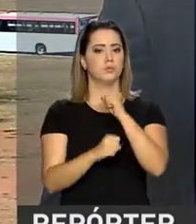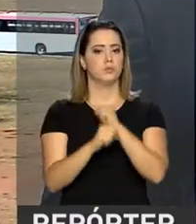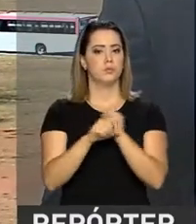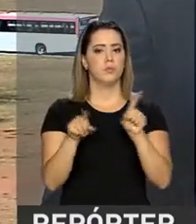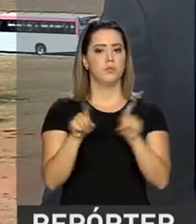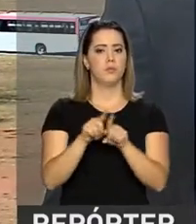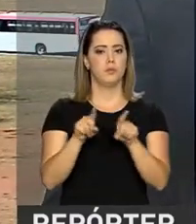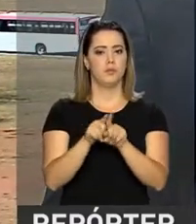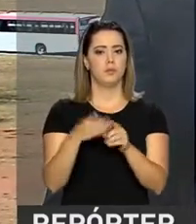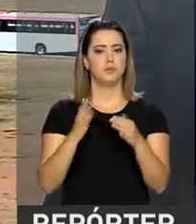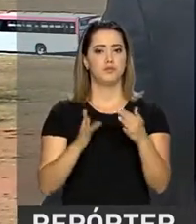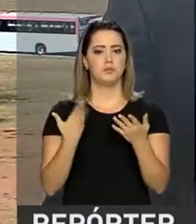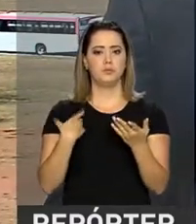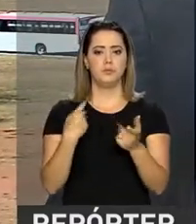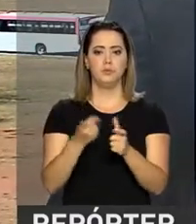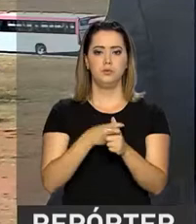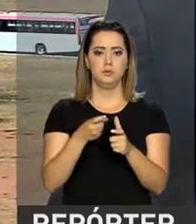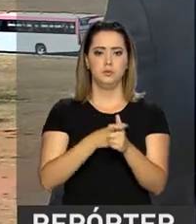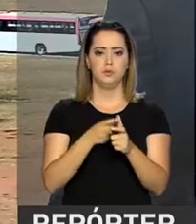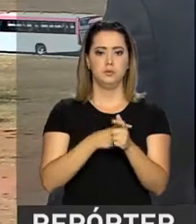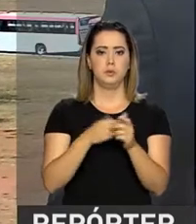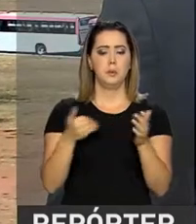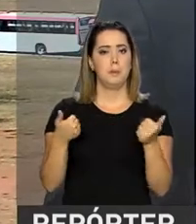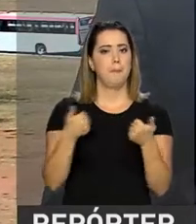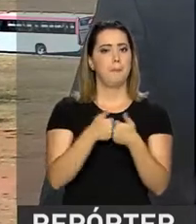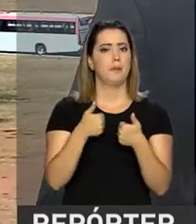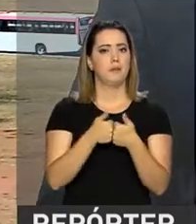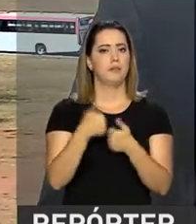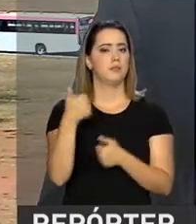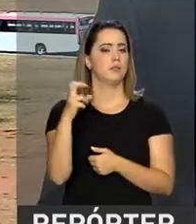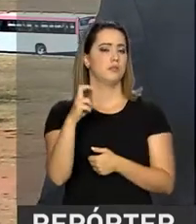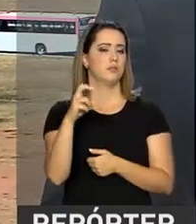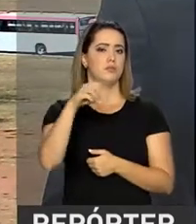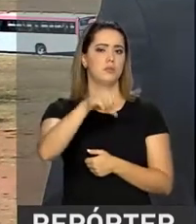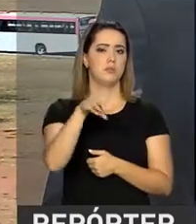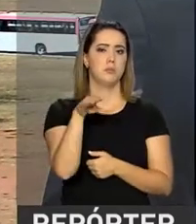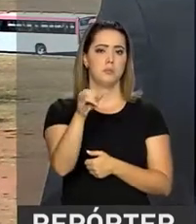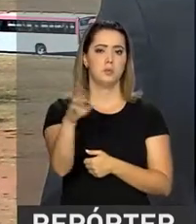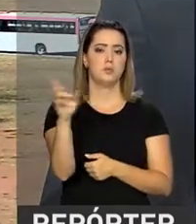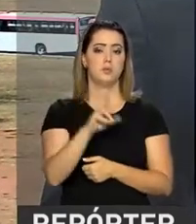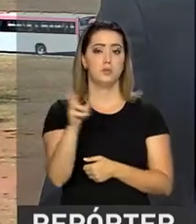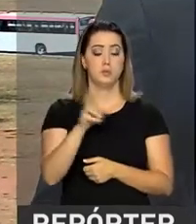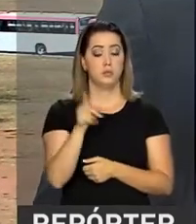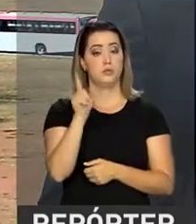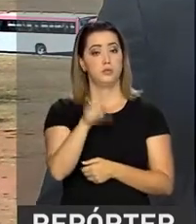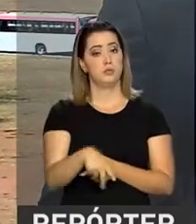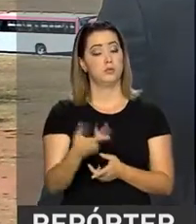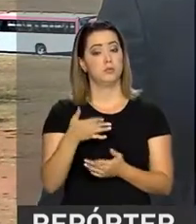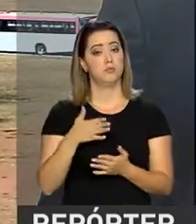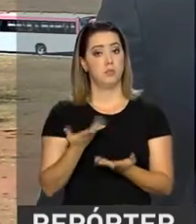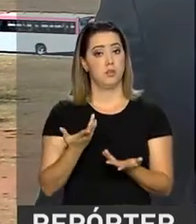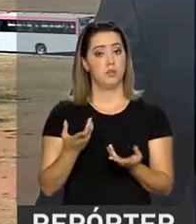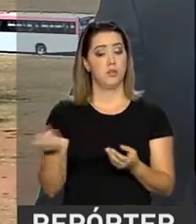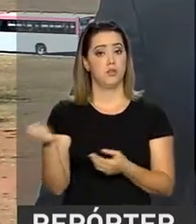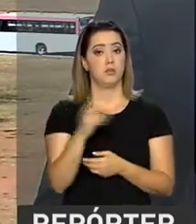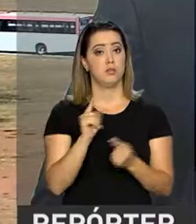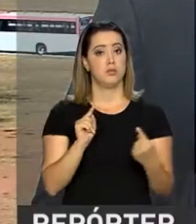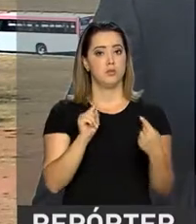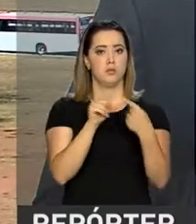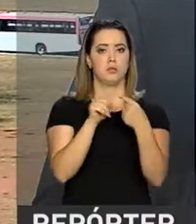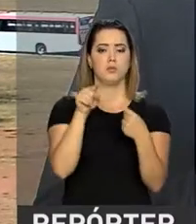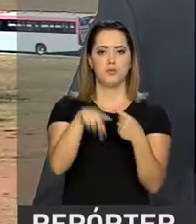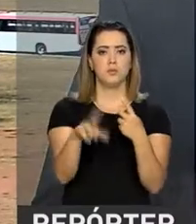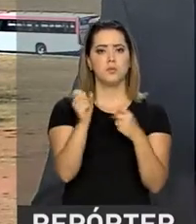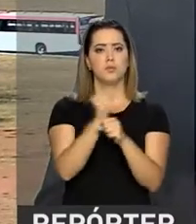também foi de um déficit próximo dos 159 bilhões de reais a fixação das novas metas para